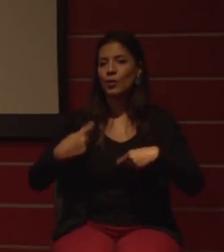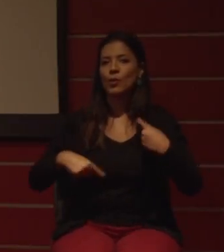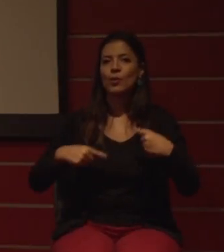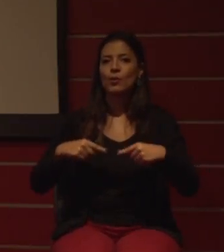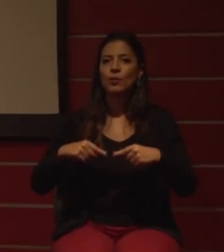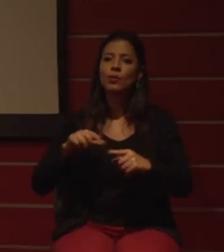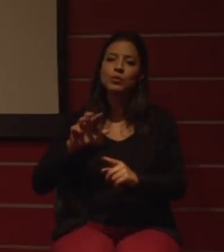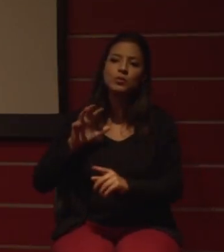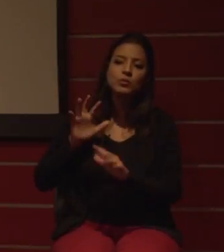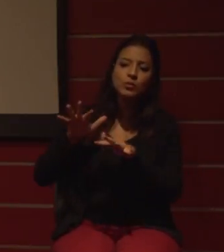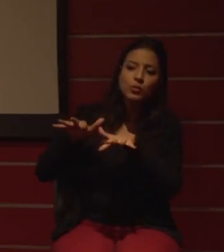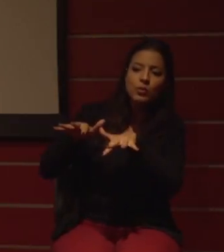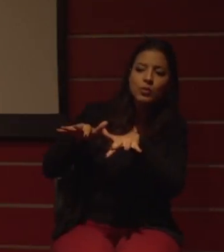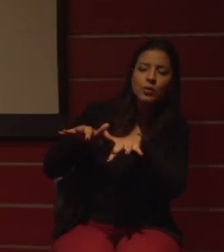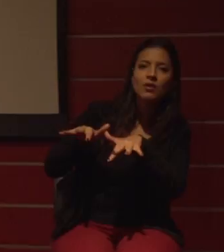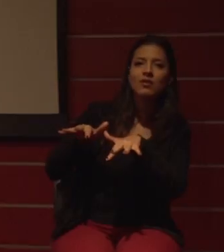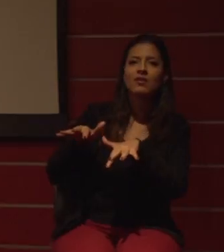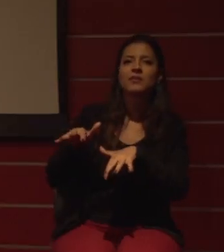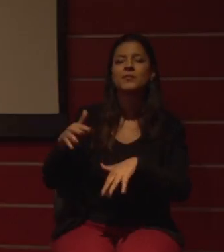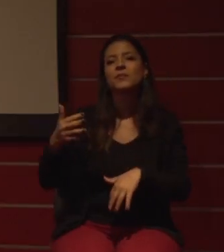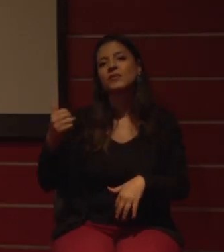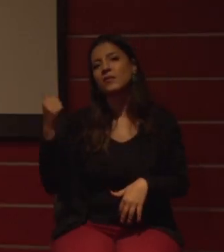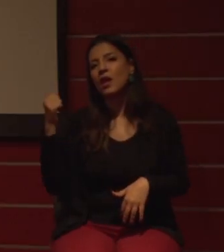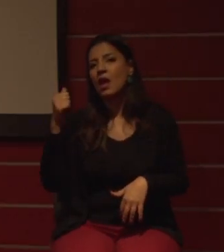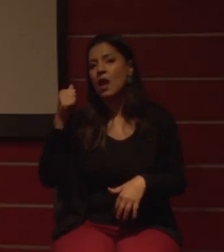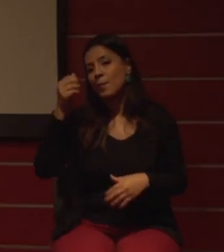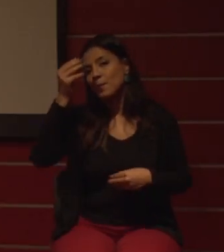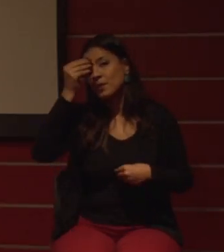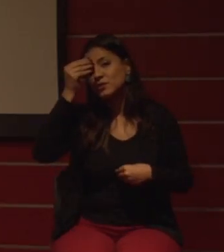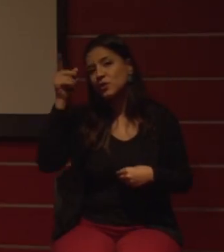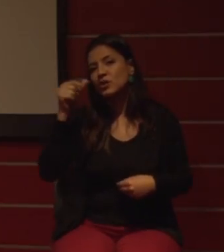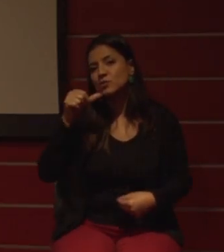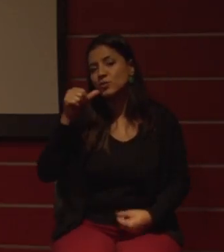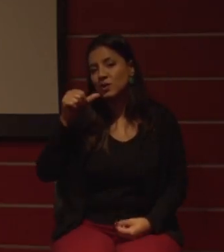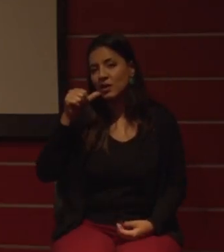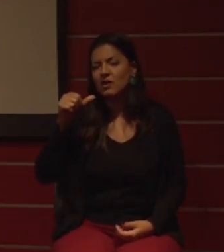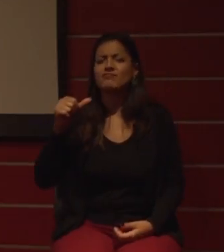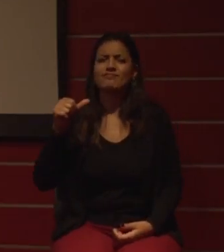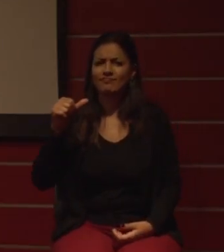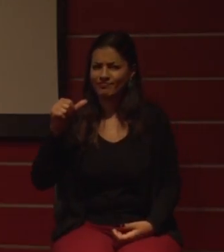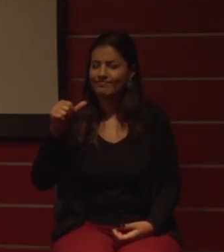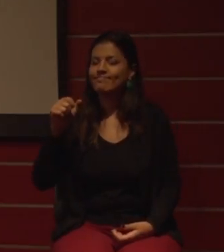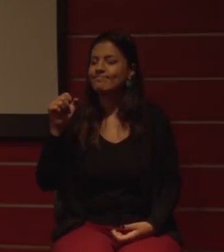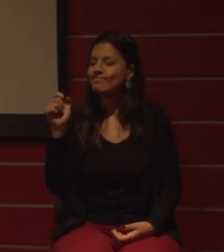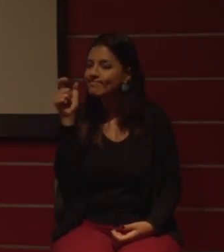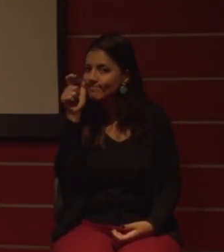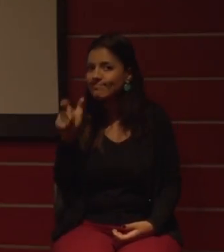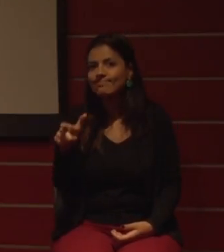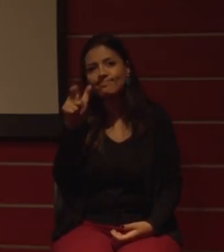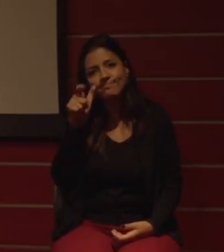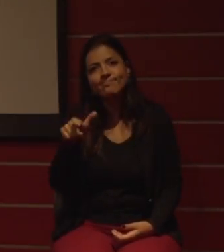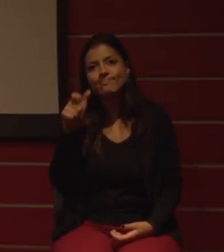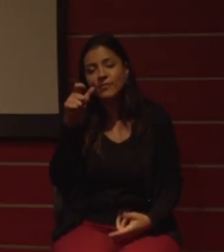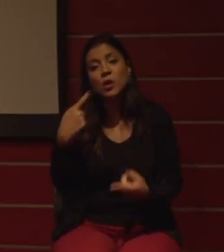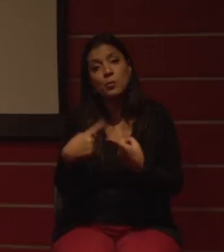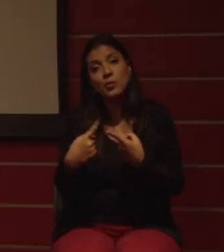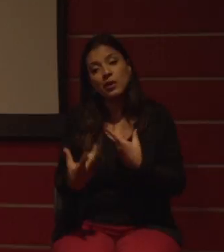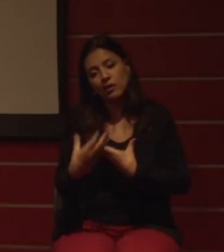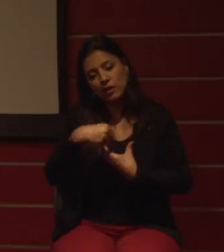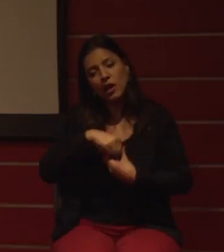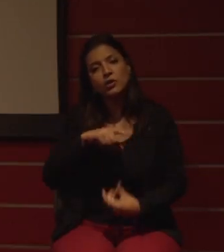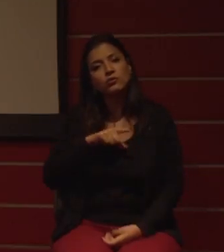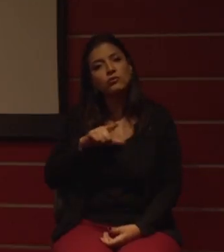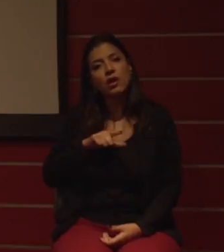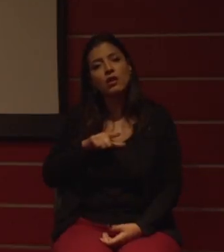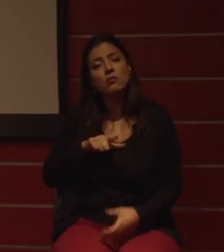filme que uma Ou seja a personagem dela eh era também extremamente interessante por fazer uma autonomia Por